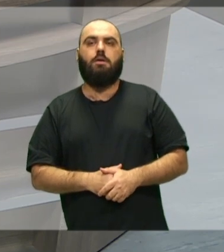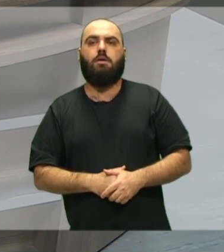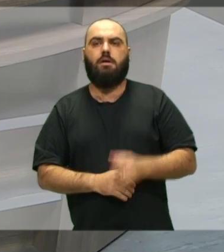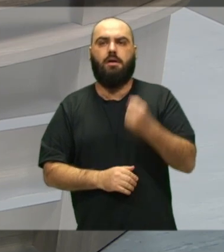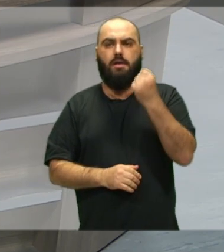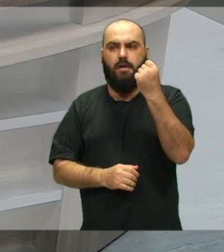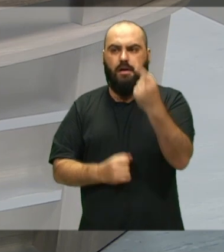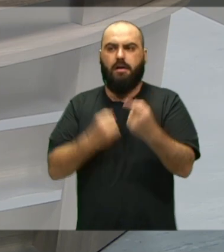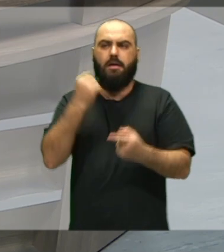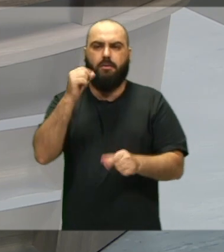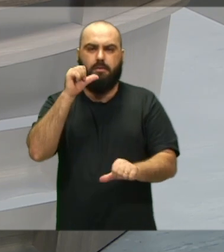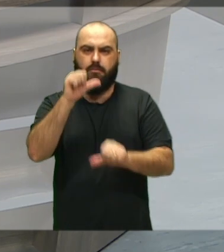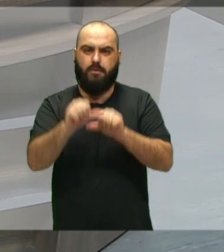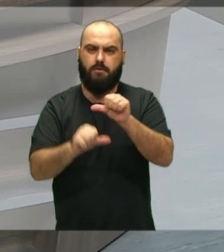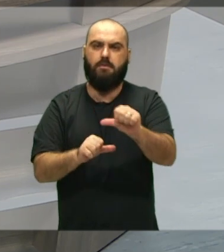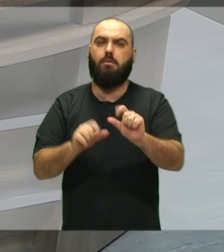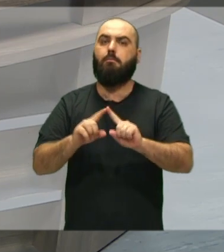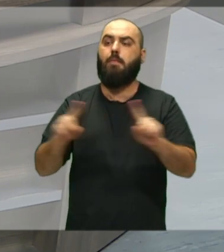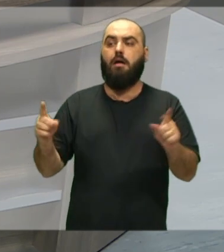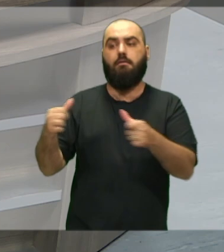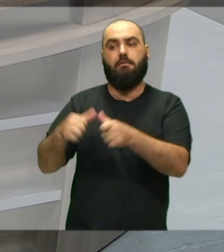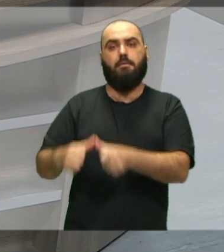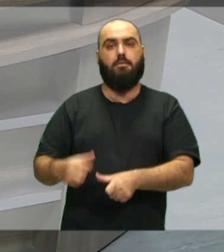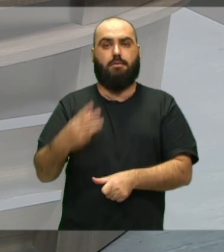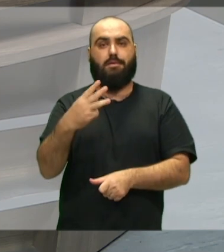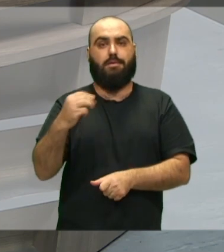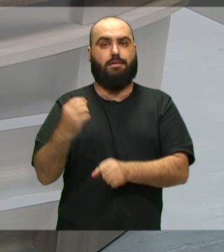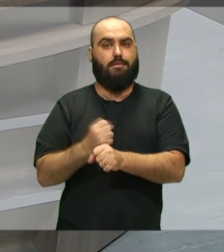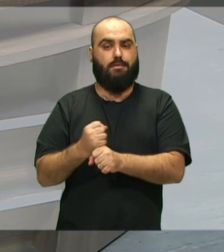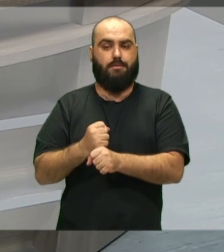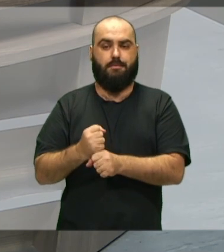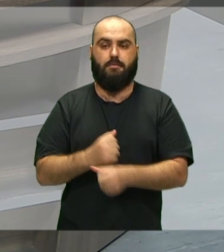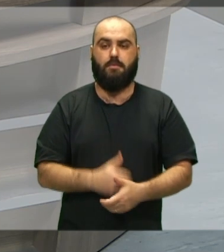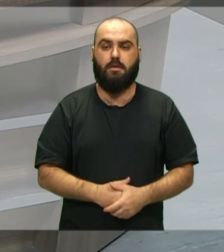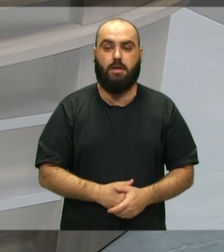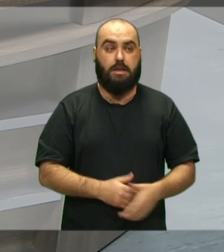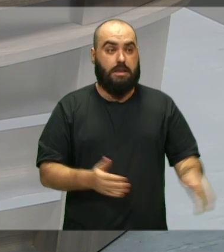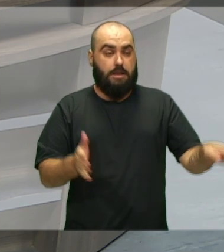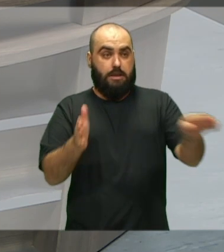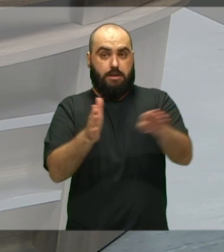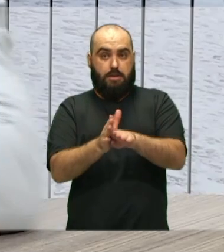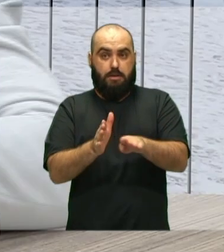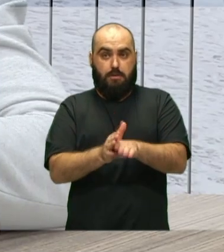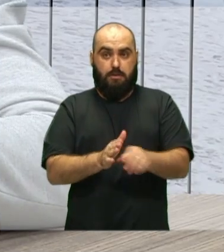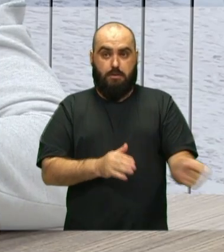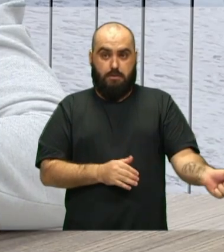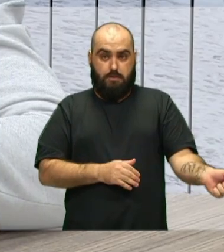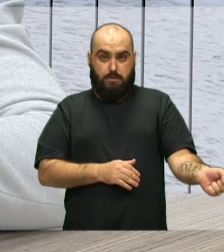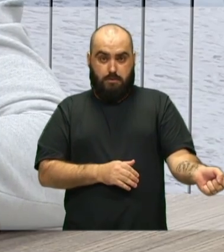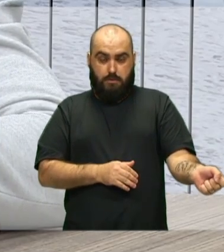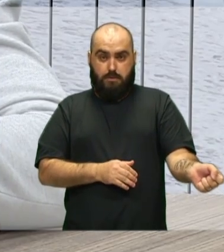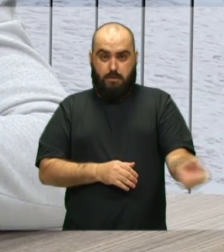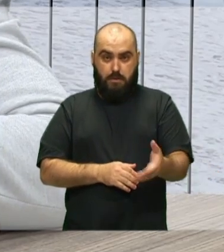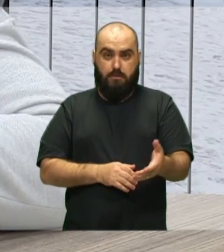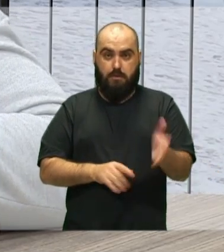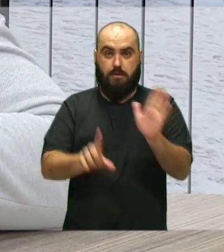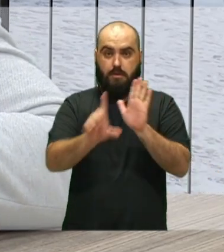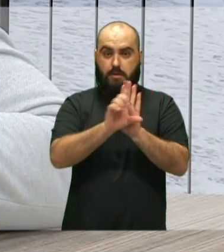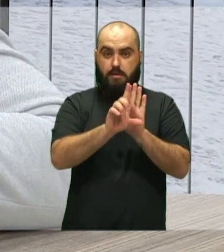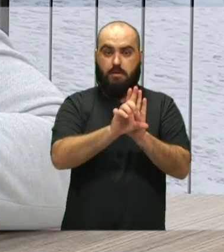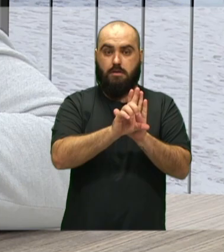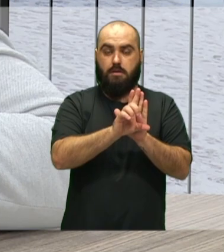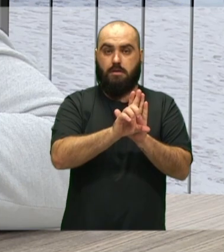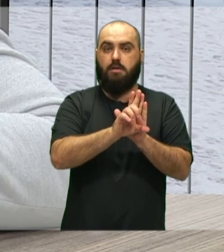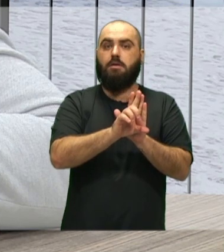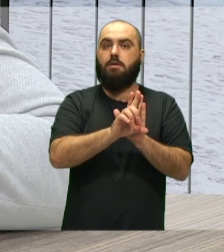poucas modificações, mas ela durou 30 anos. Quando veio essa nova lei, todo mundo esperava sair um Fusquinha, vai entrar uma